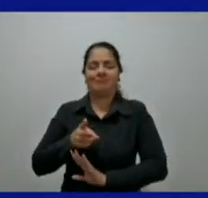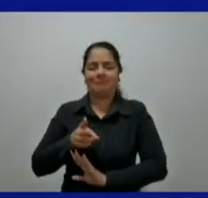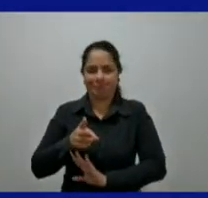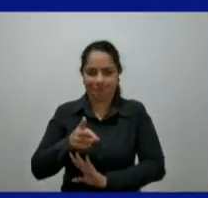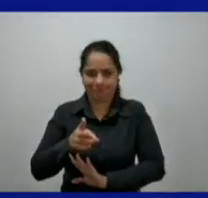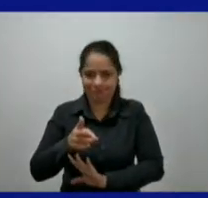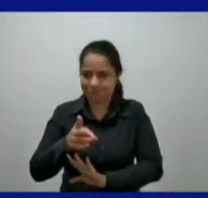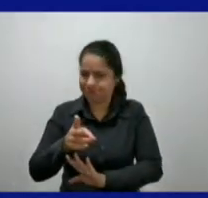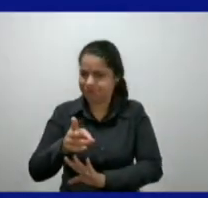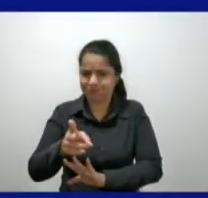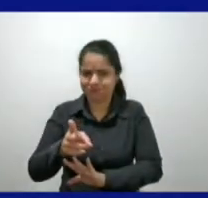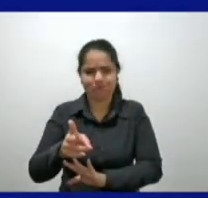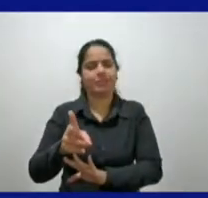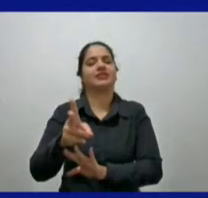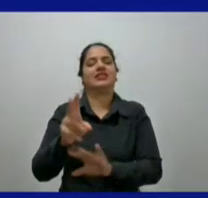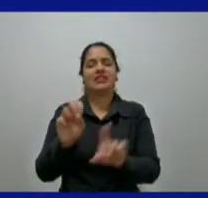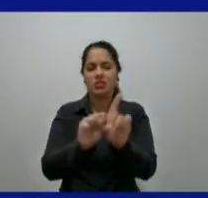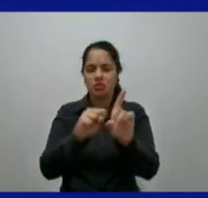na sociedade.